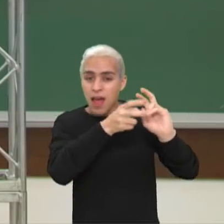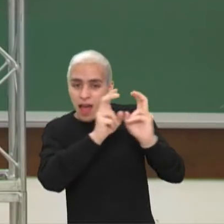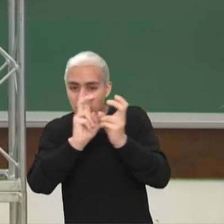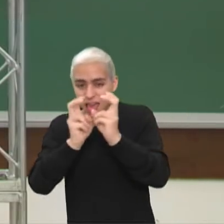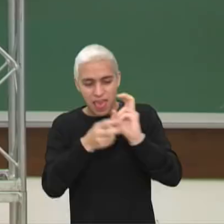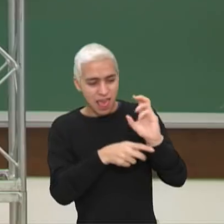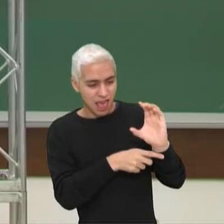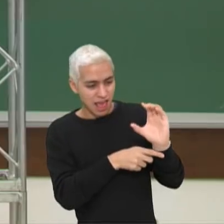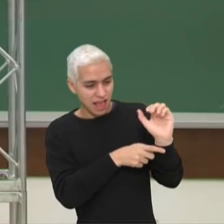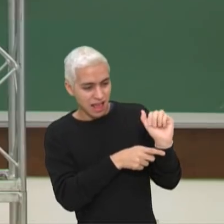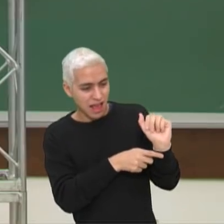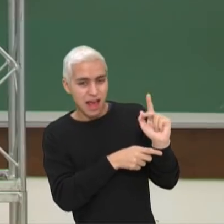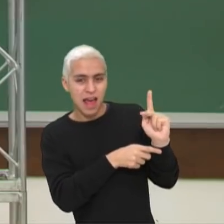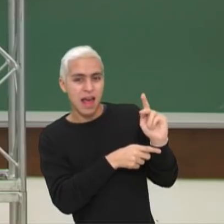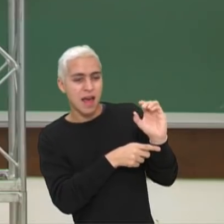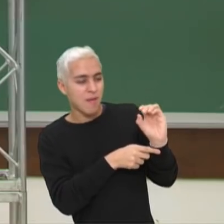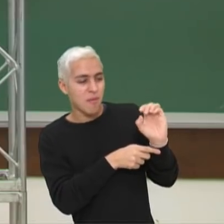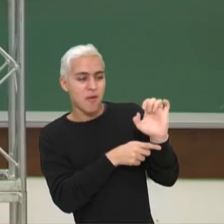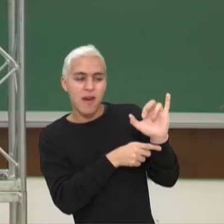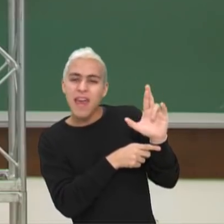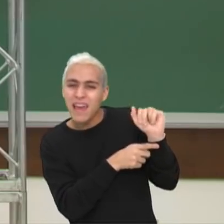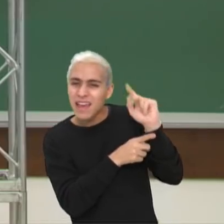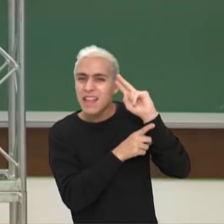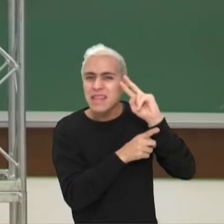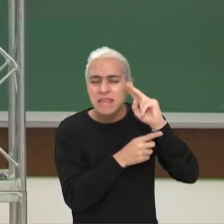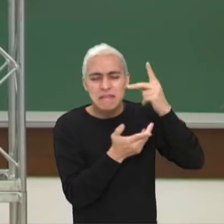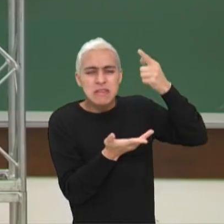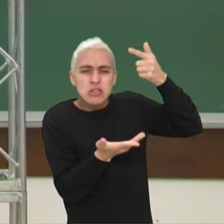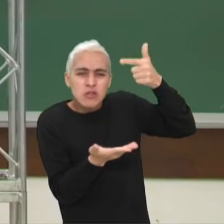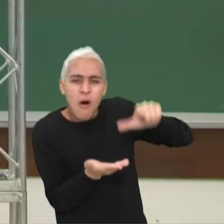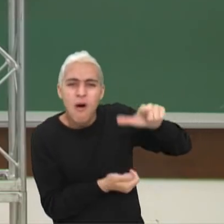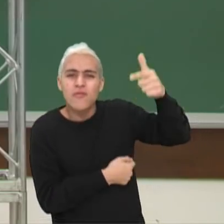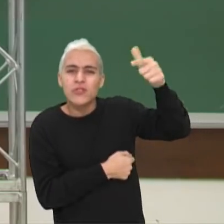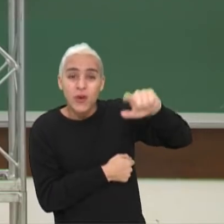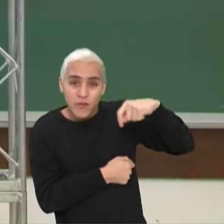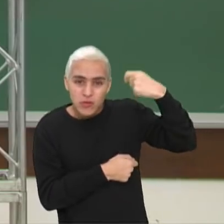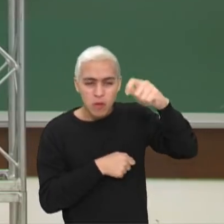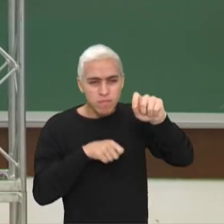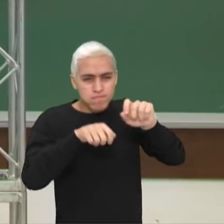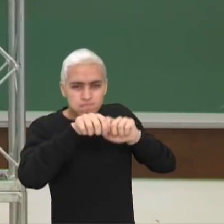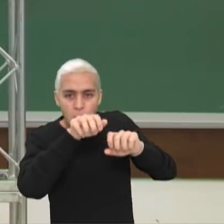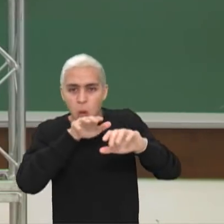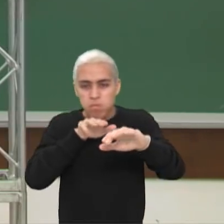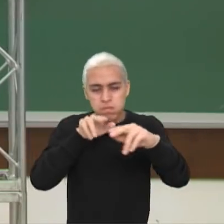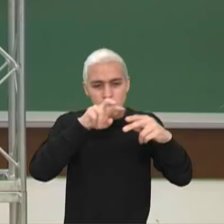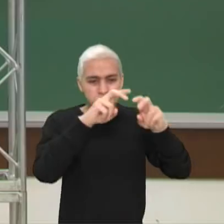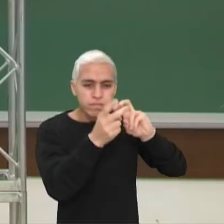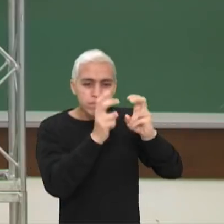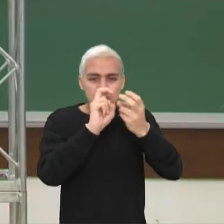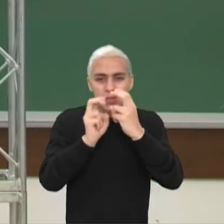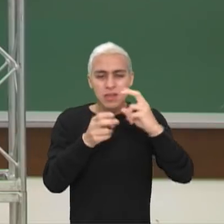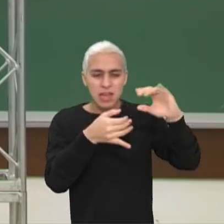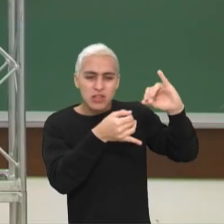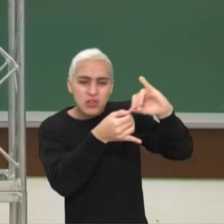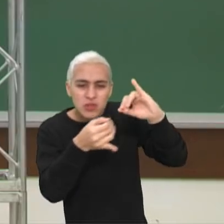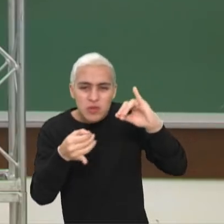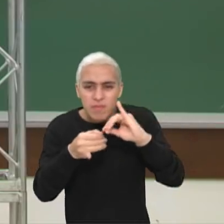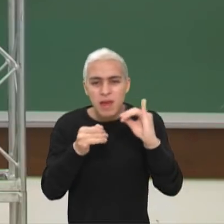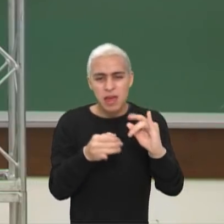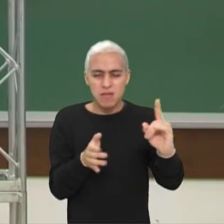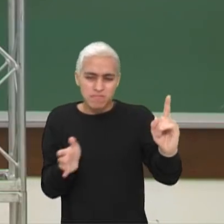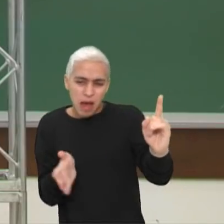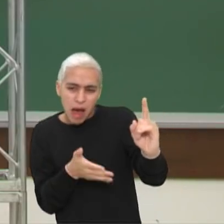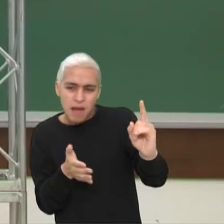Nós filmamos bastante ali, martelamos bastante na capoeira, nos instrumentos, na ginga e